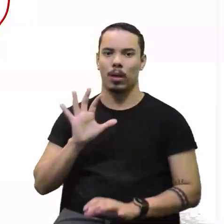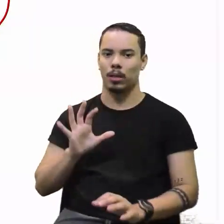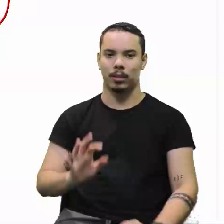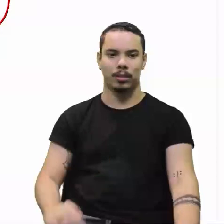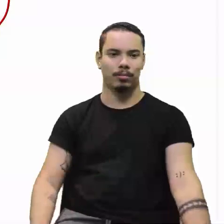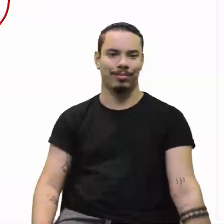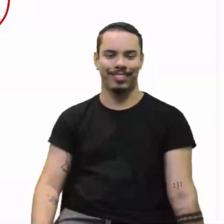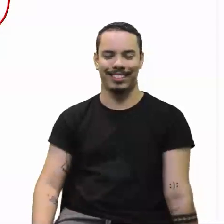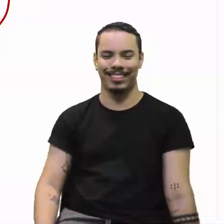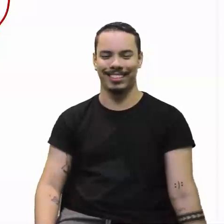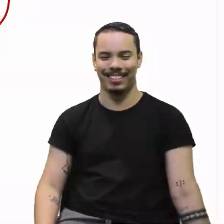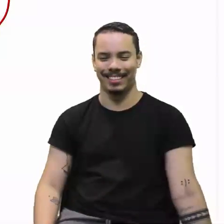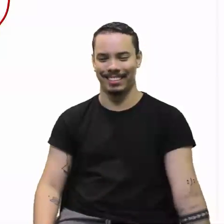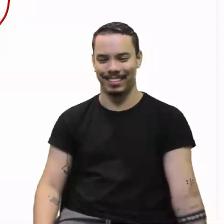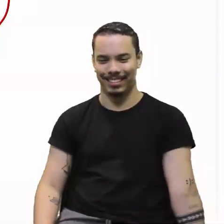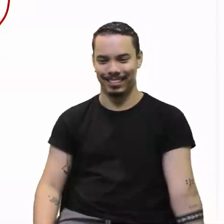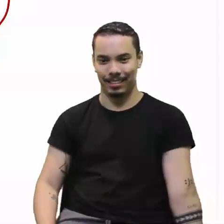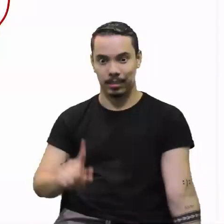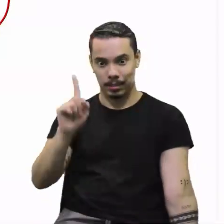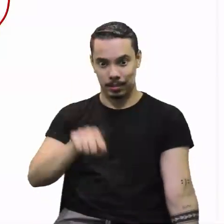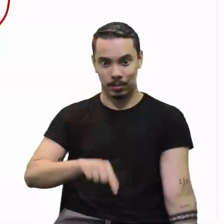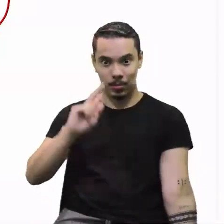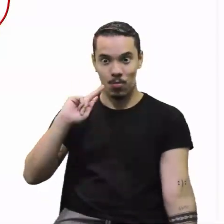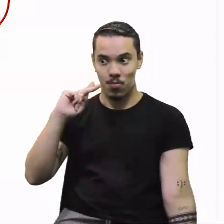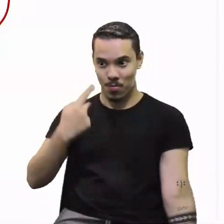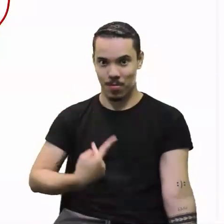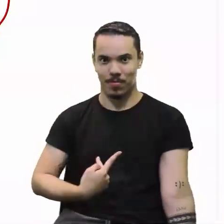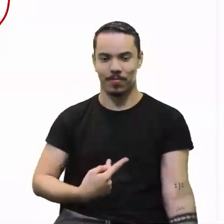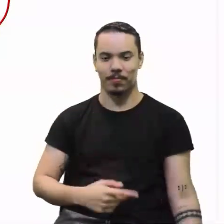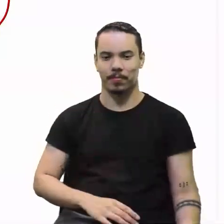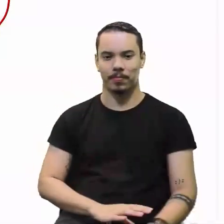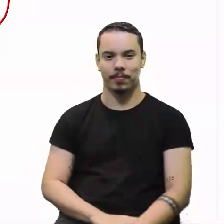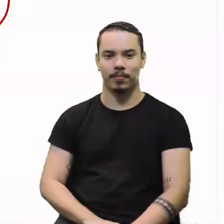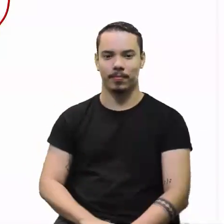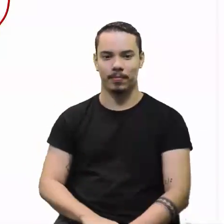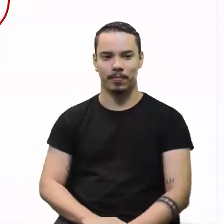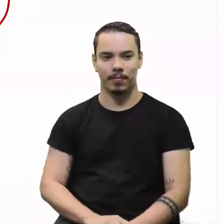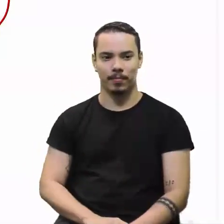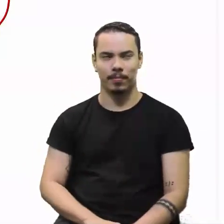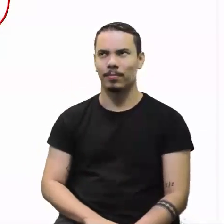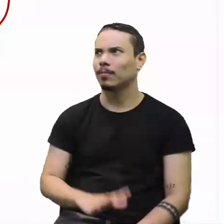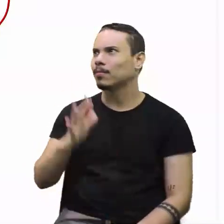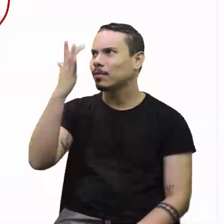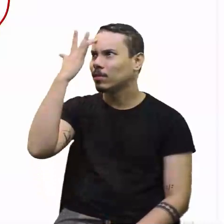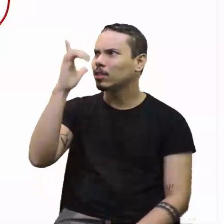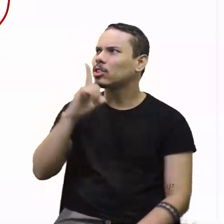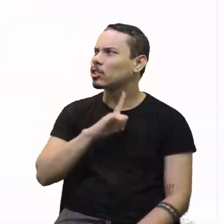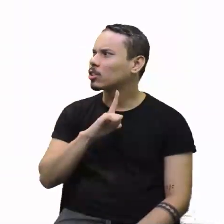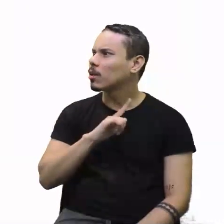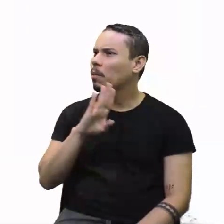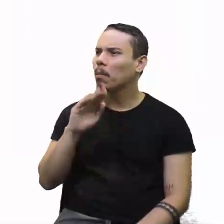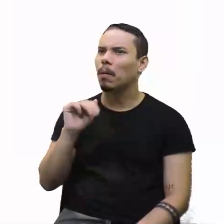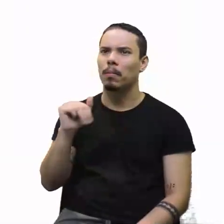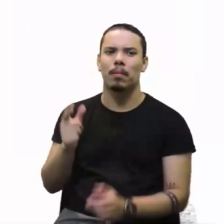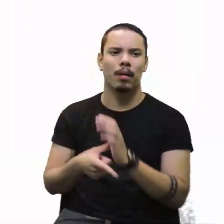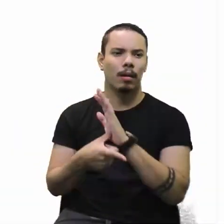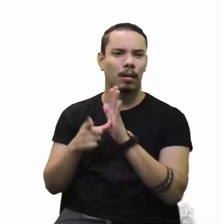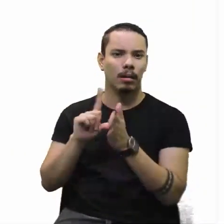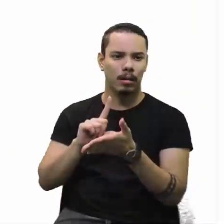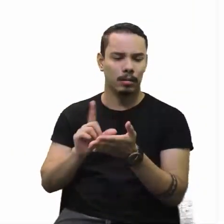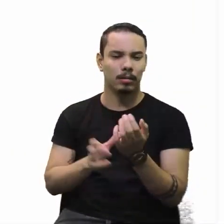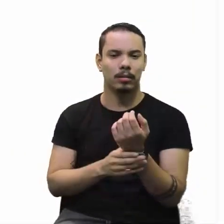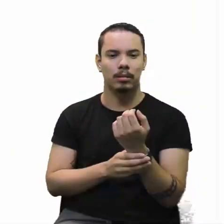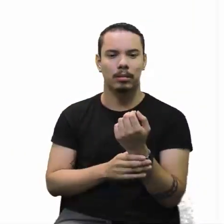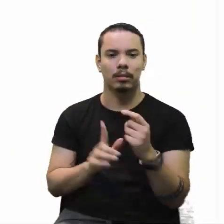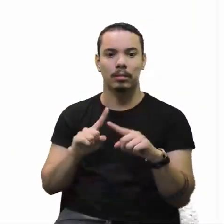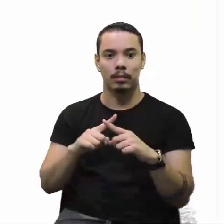ela era humana mesmo. Nem sei se tinha babá. O